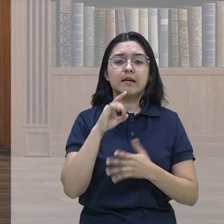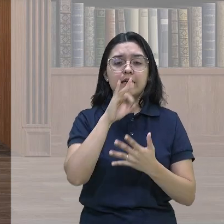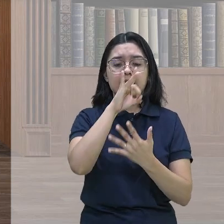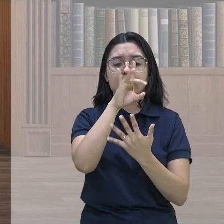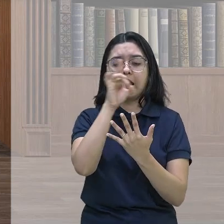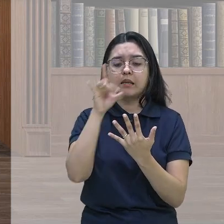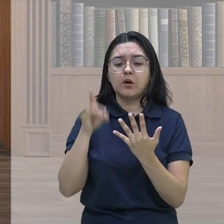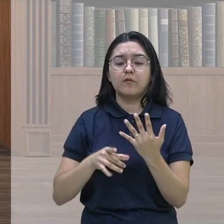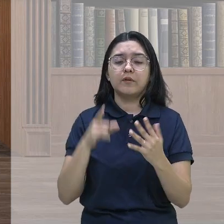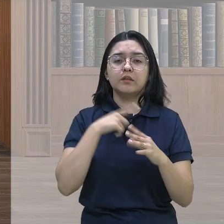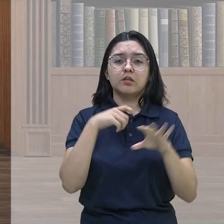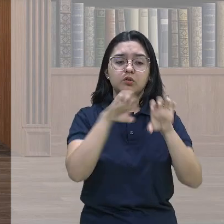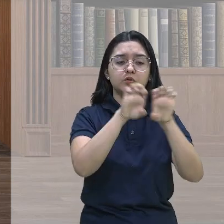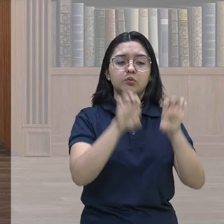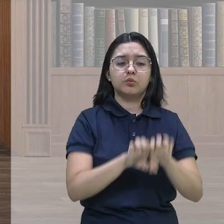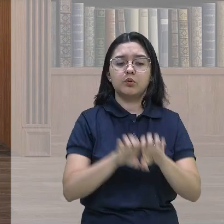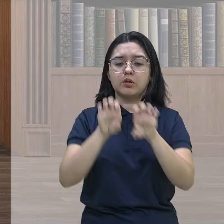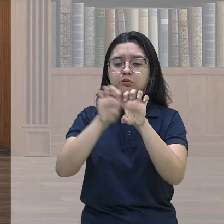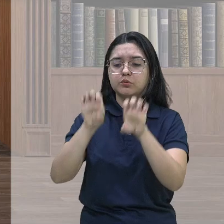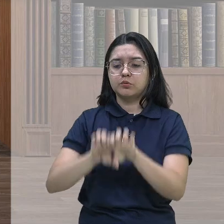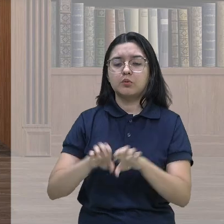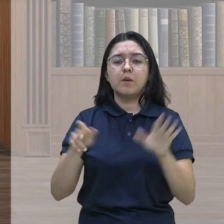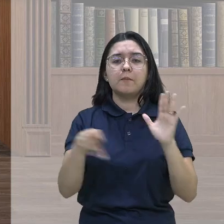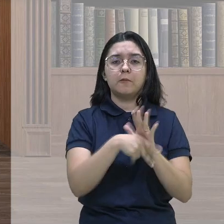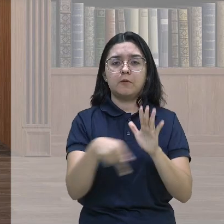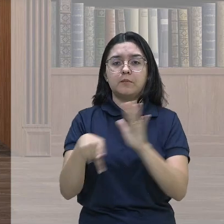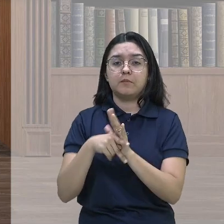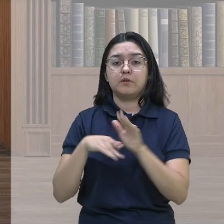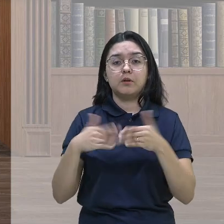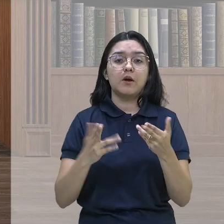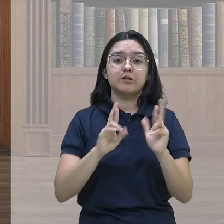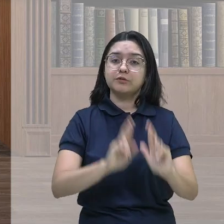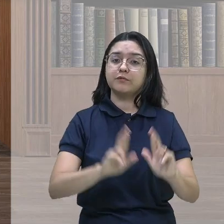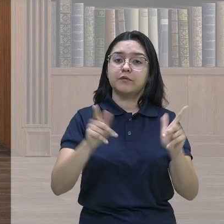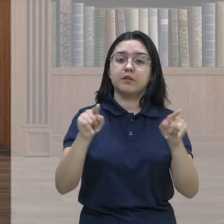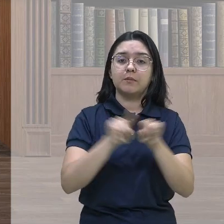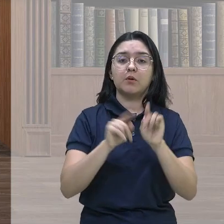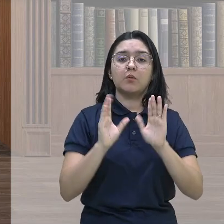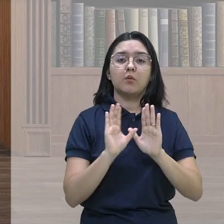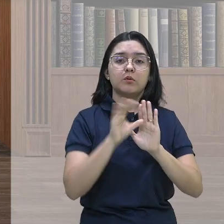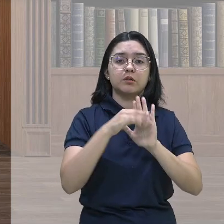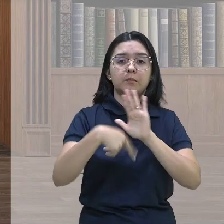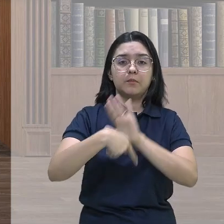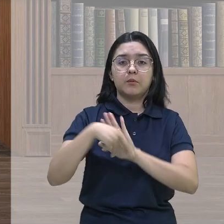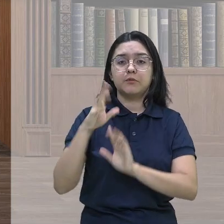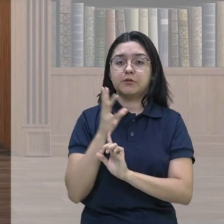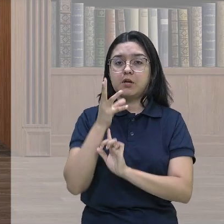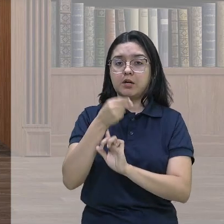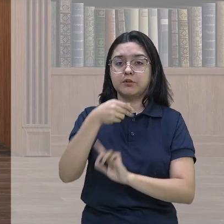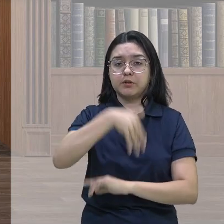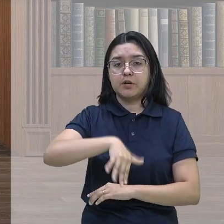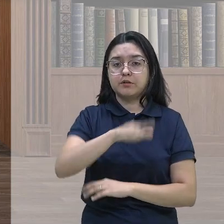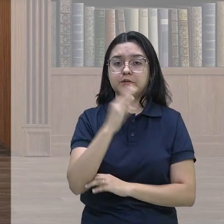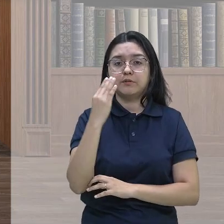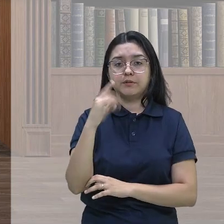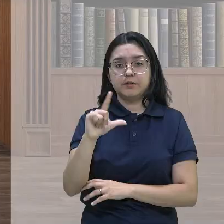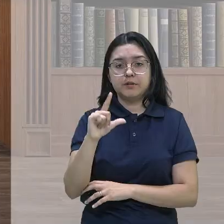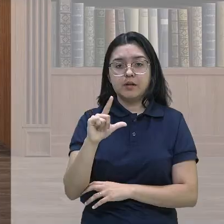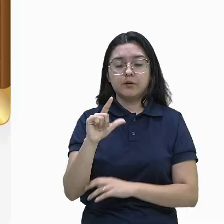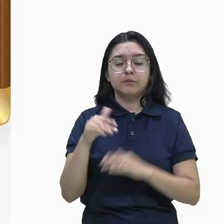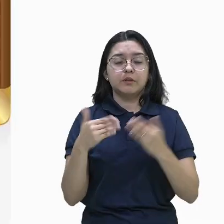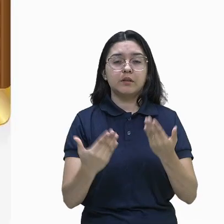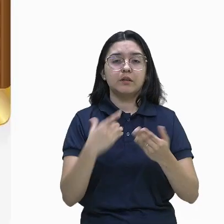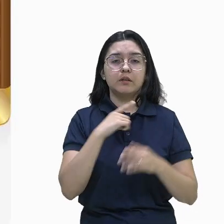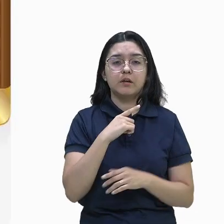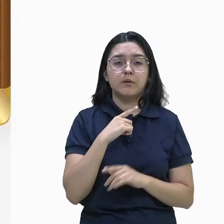uma estrutura, que é isso diferencia, é isso que traz o conceito de arte na literatura. A